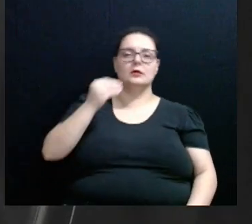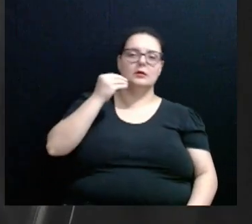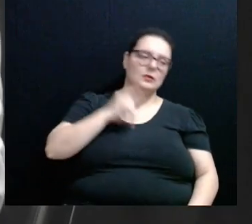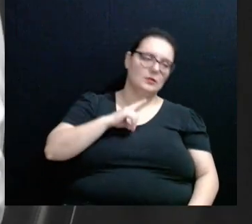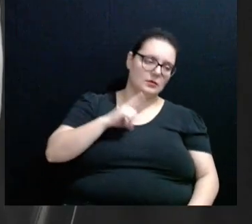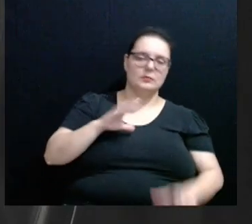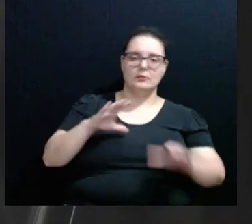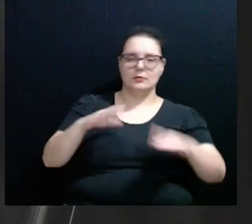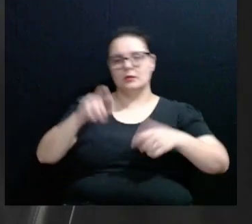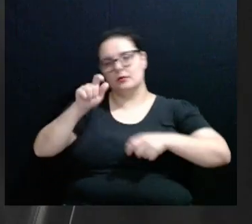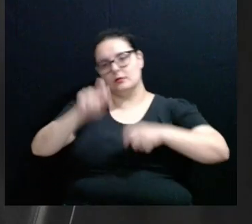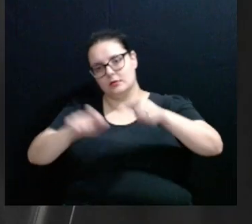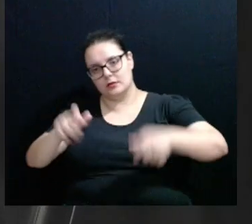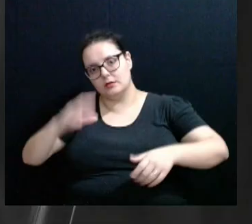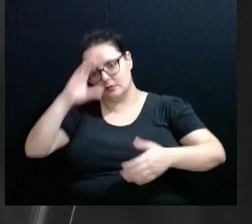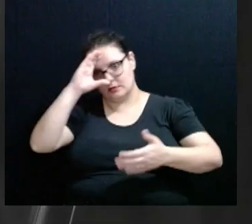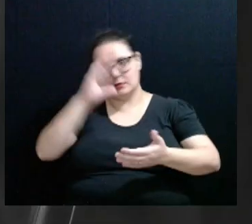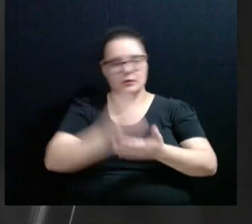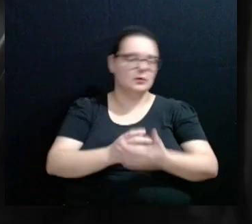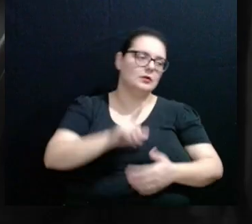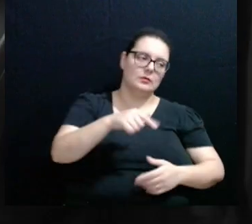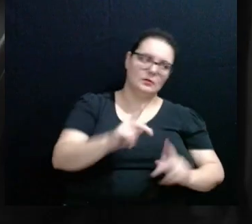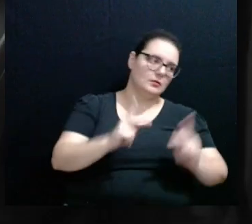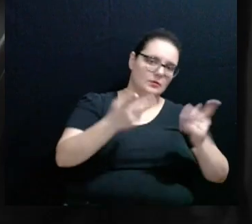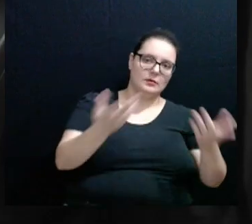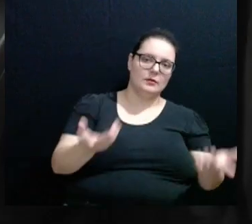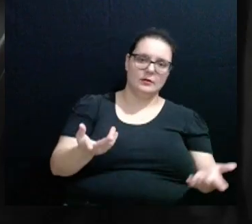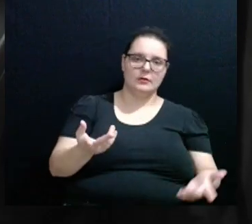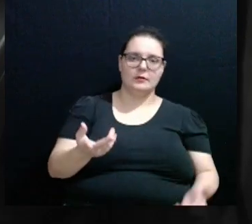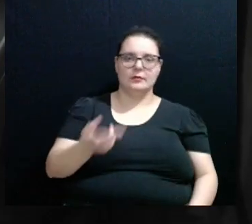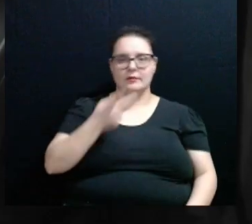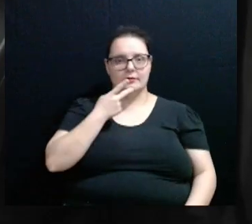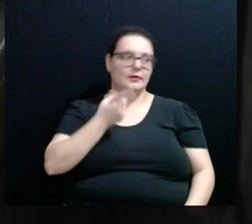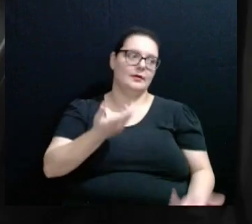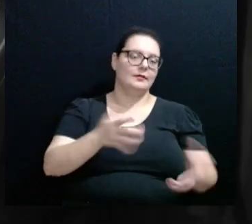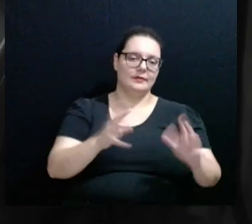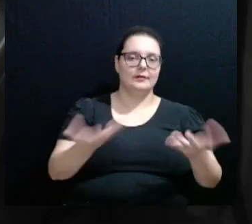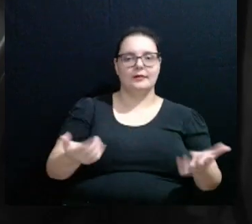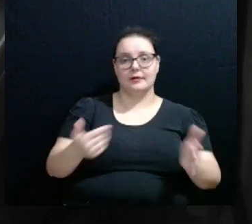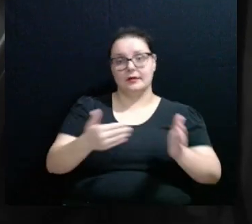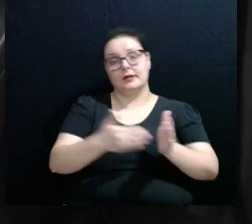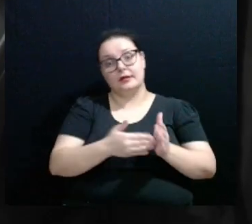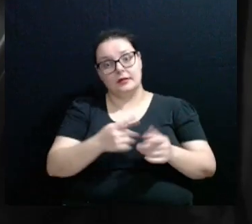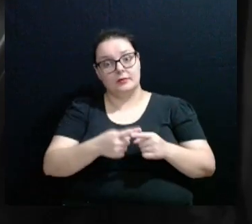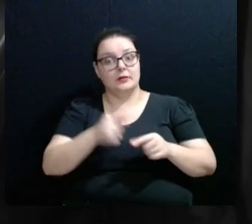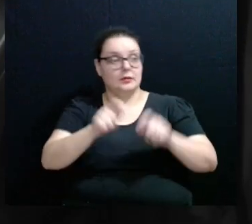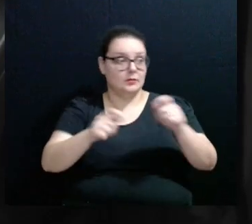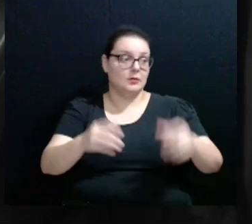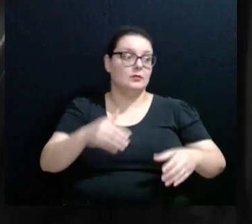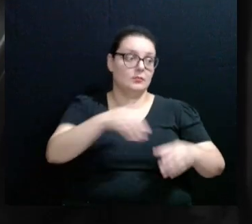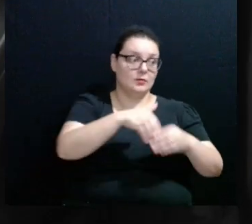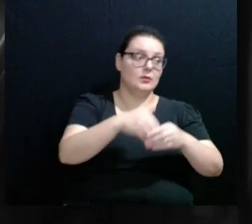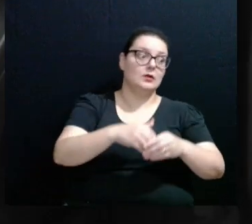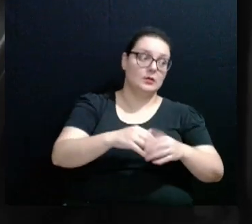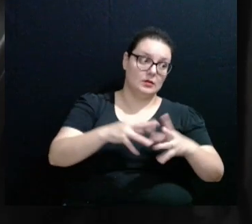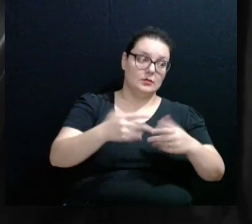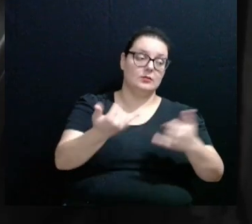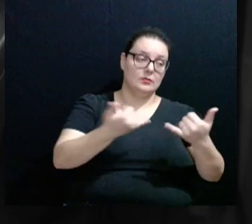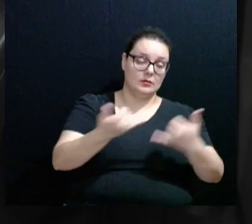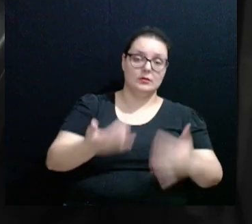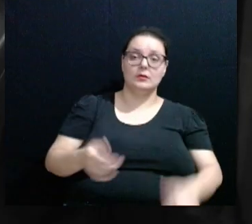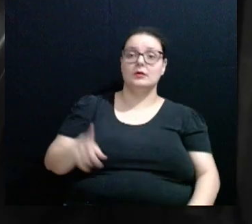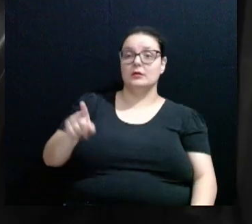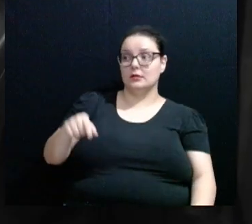que confiavam na gente. Não, e depois que ganhou também, você vai falar, não quero, né? Até porque as pessoas votaram confiando naquilo que você falou, né? Mas